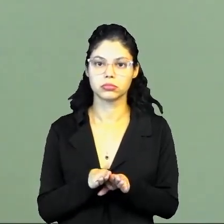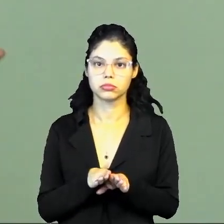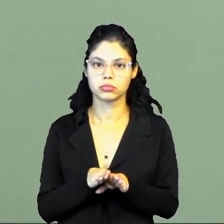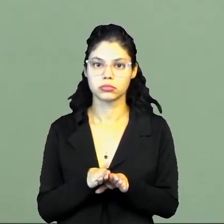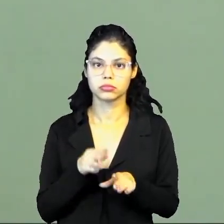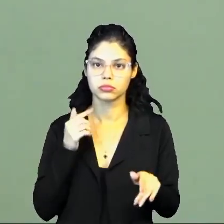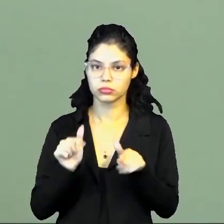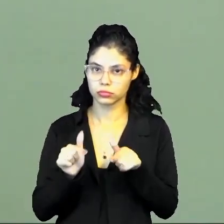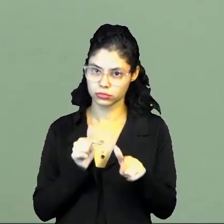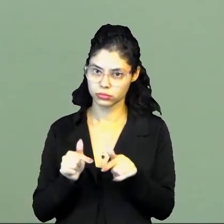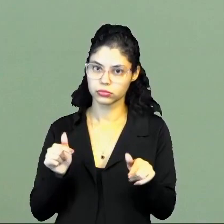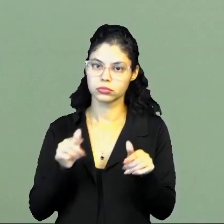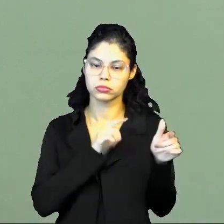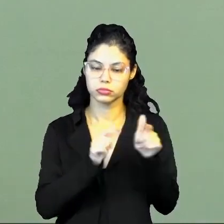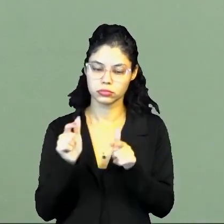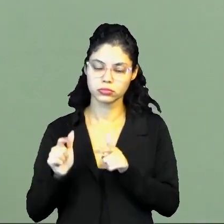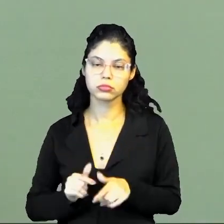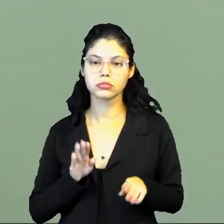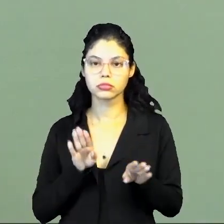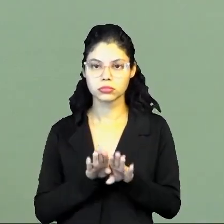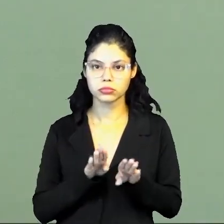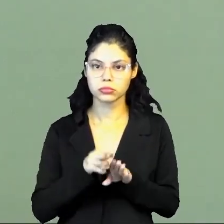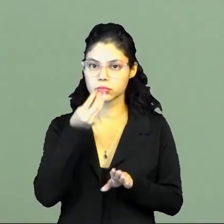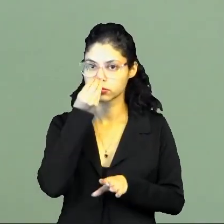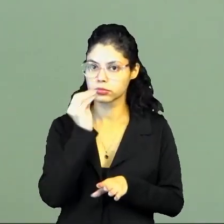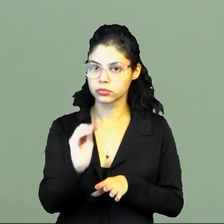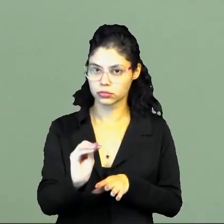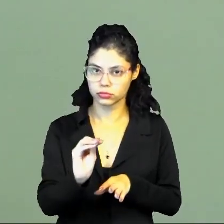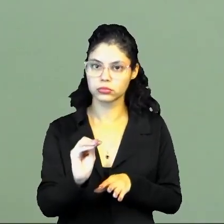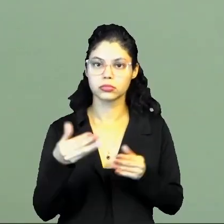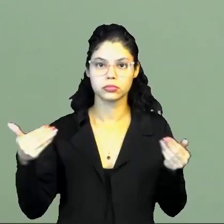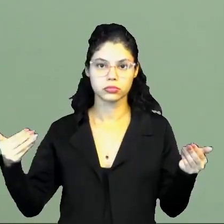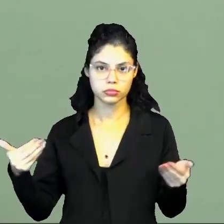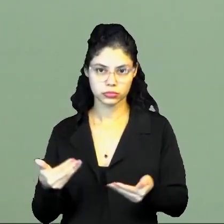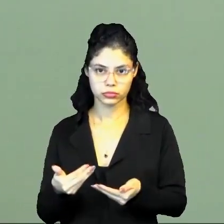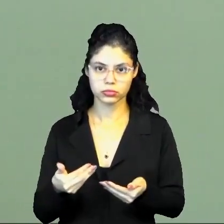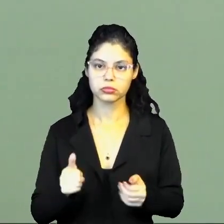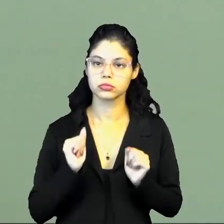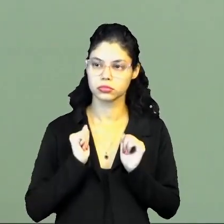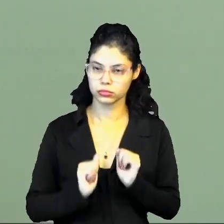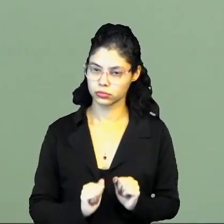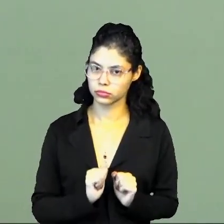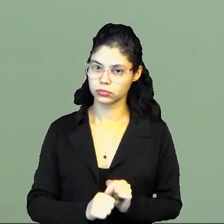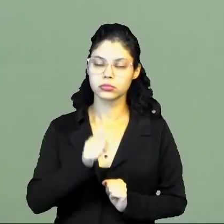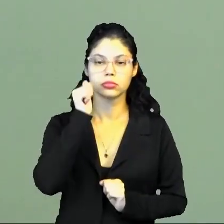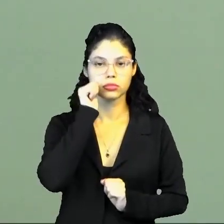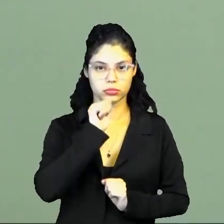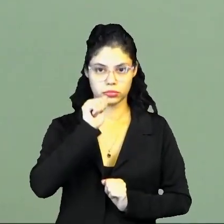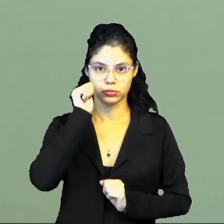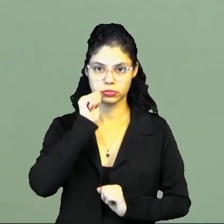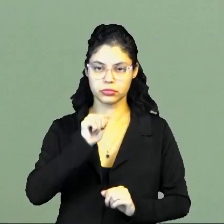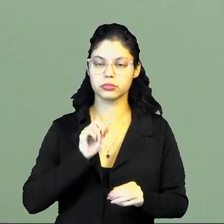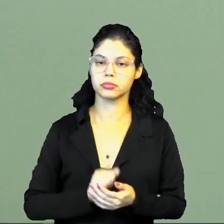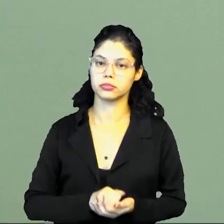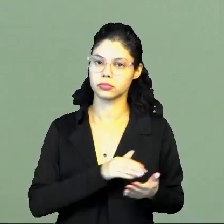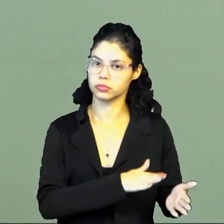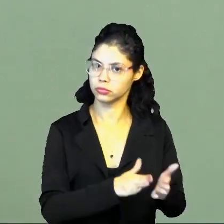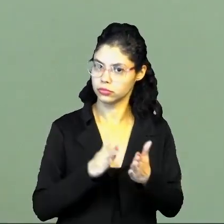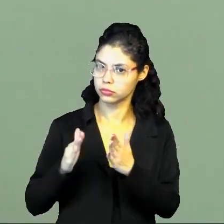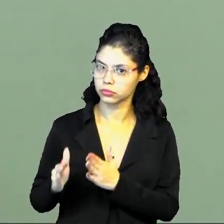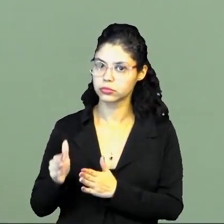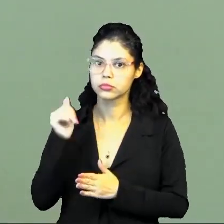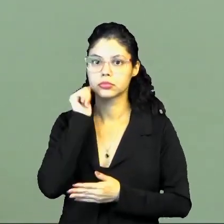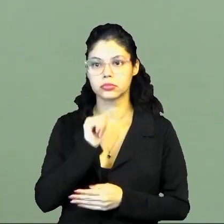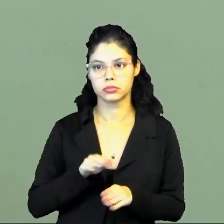que antes eram exclusivos, né, de homens, que agora nessa universalidade, nessa igualdade também passa a ser exercido